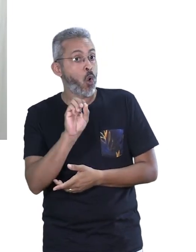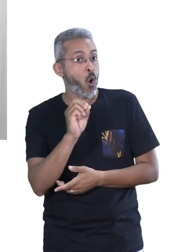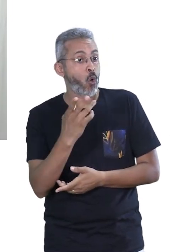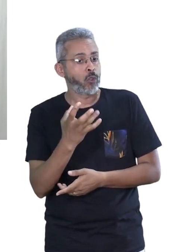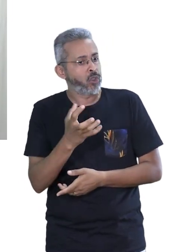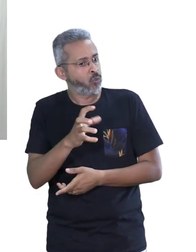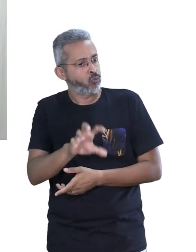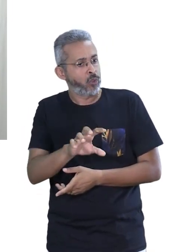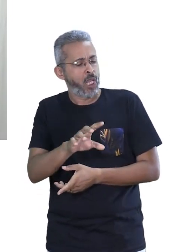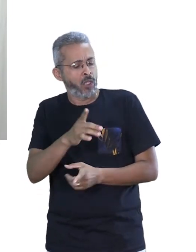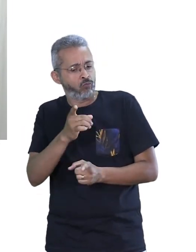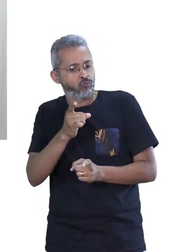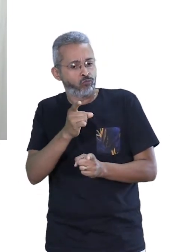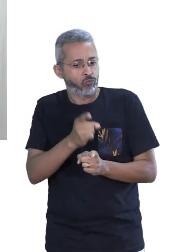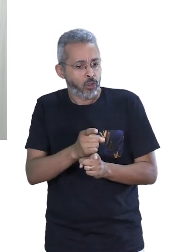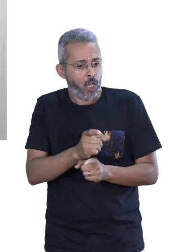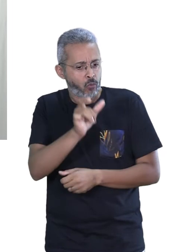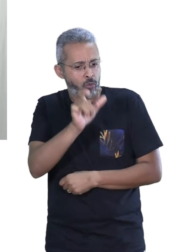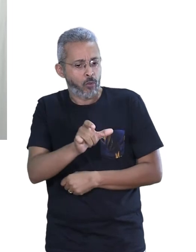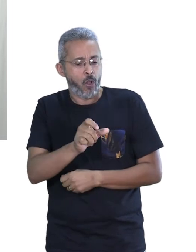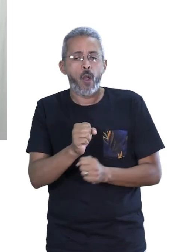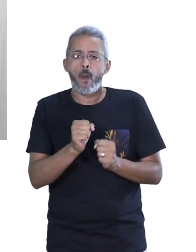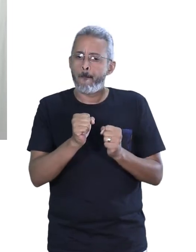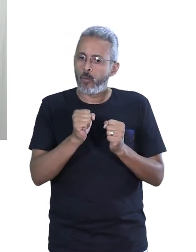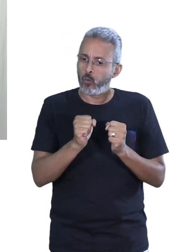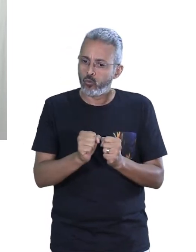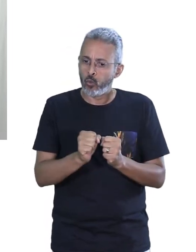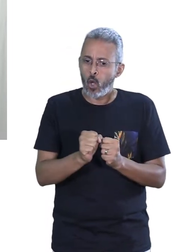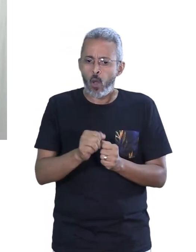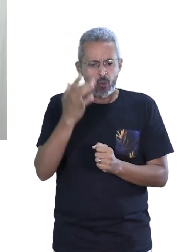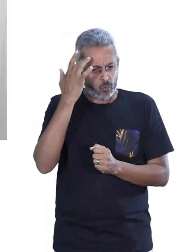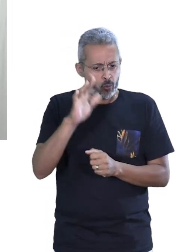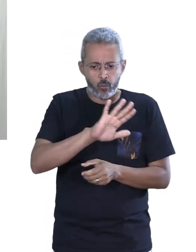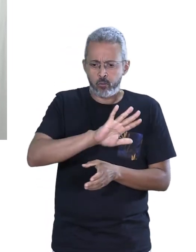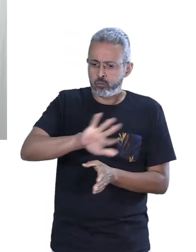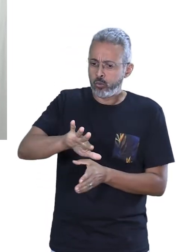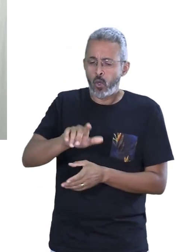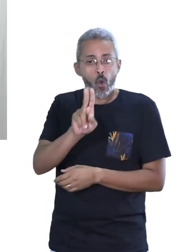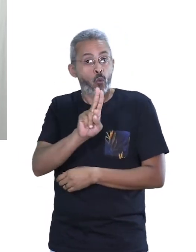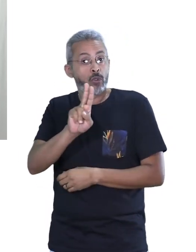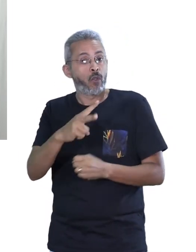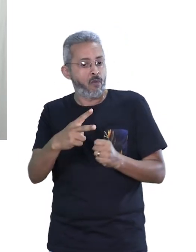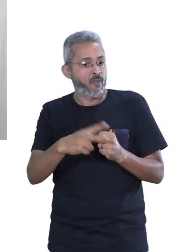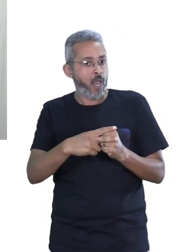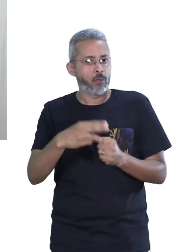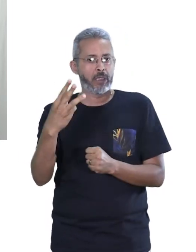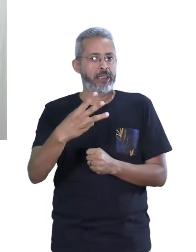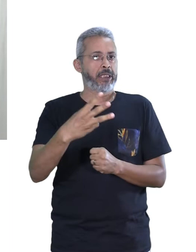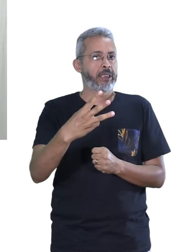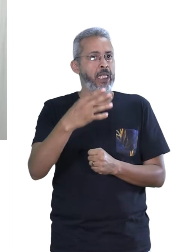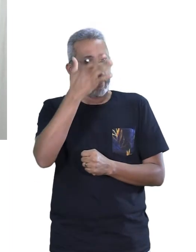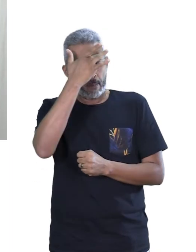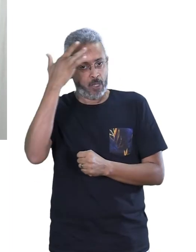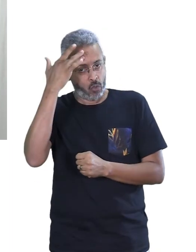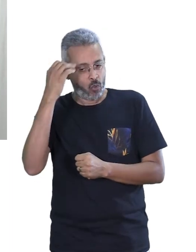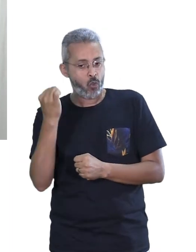ou não se quer indicar o sujeito. Podemos indeterminá-lo usando-se o verbo na terceira pessoa do